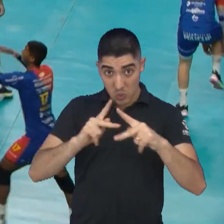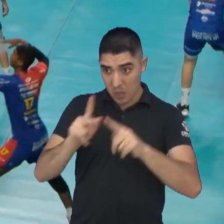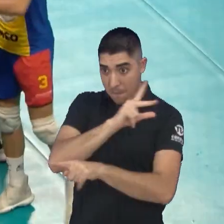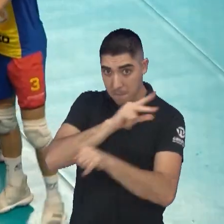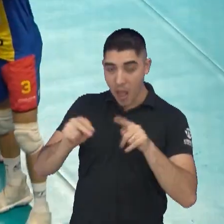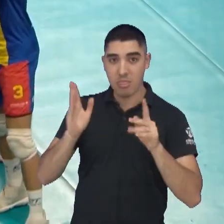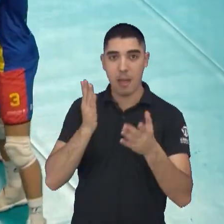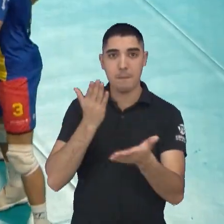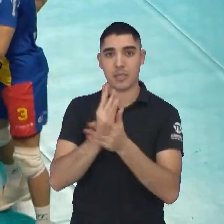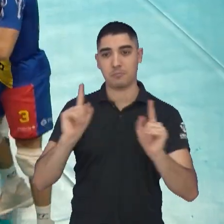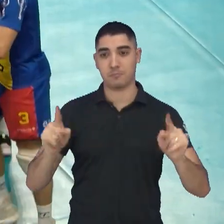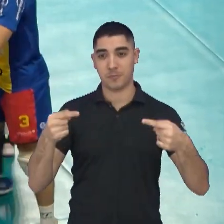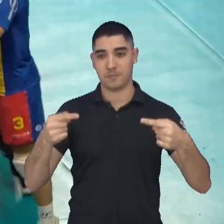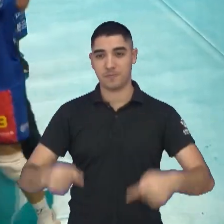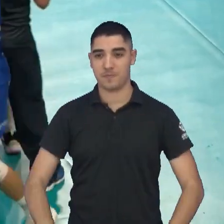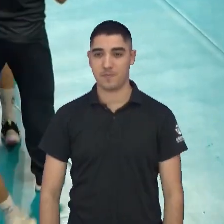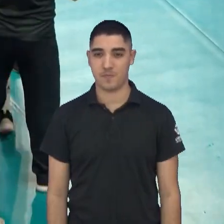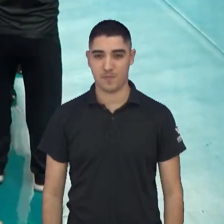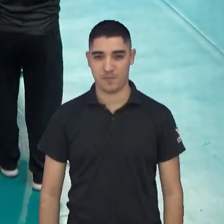joseenses.